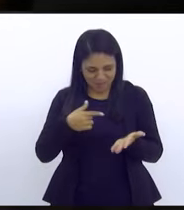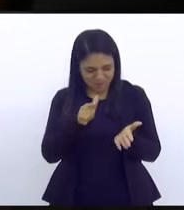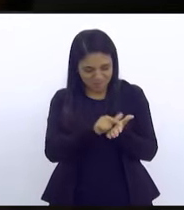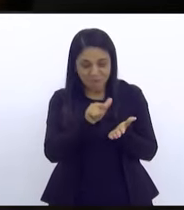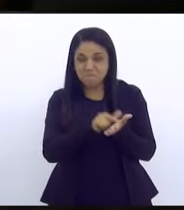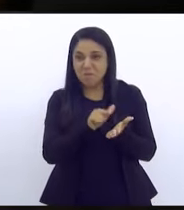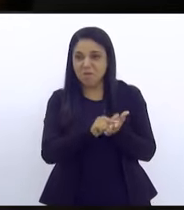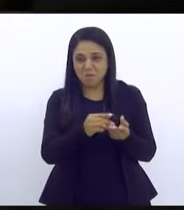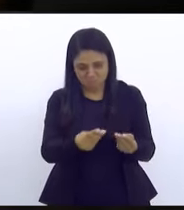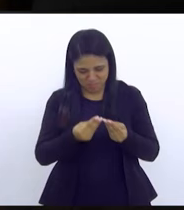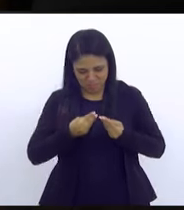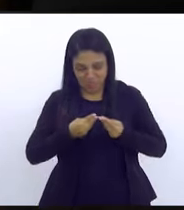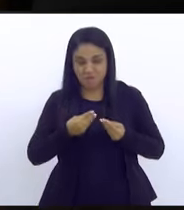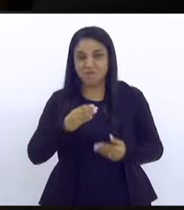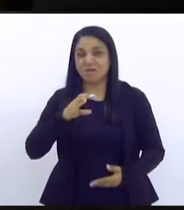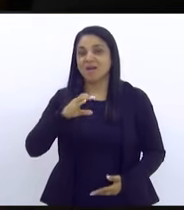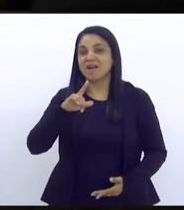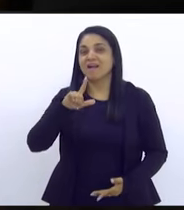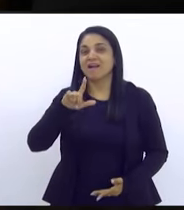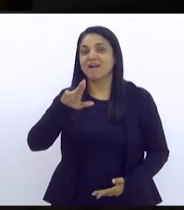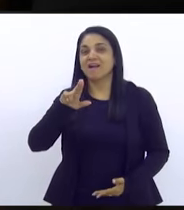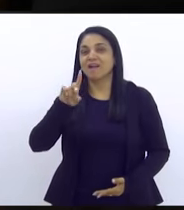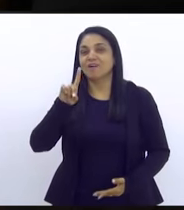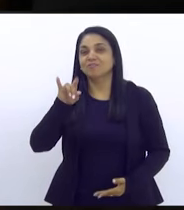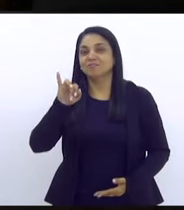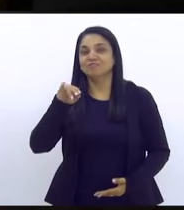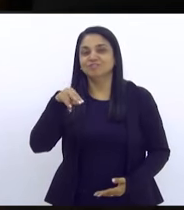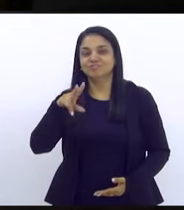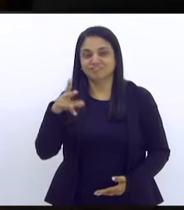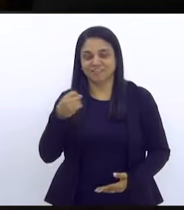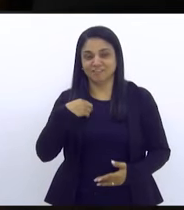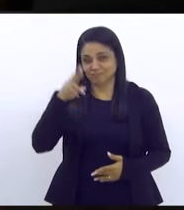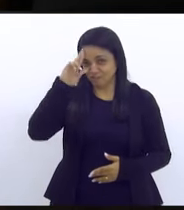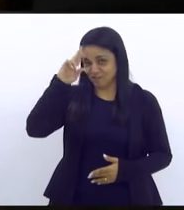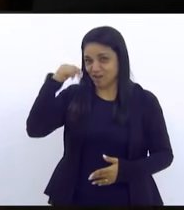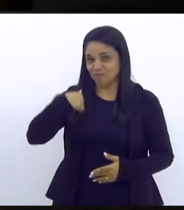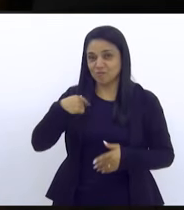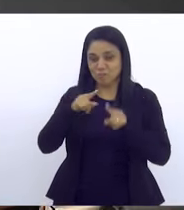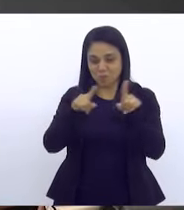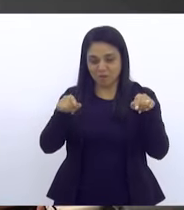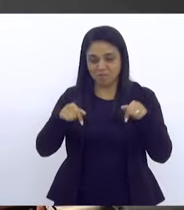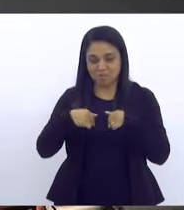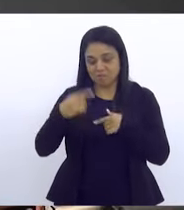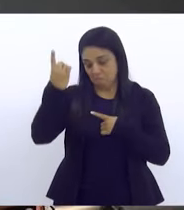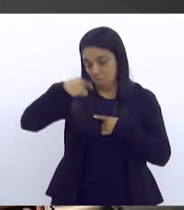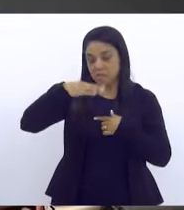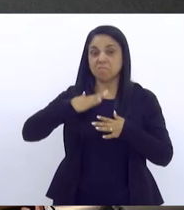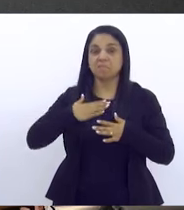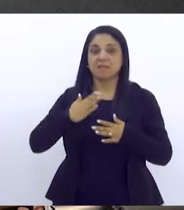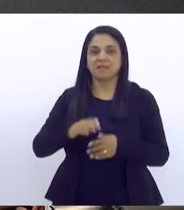Claudinha que mandou, minha chefe de gabinete. Manda mais em mim do que eu.